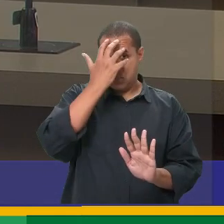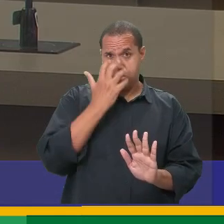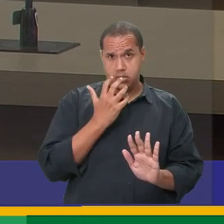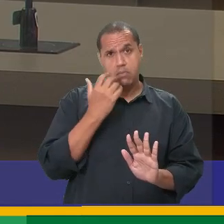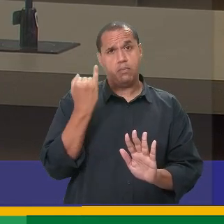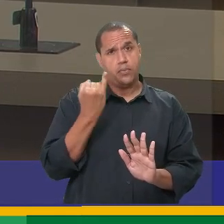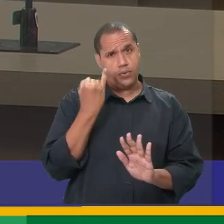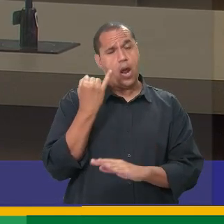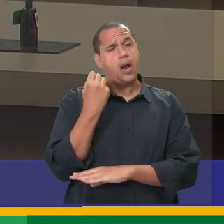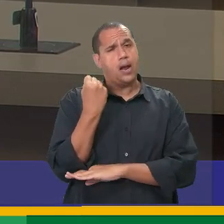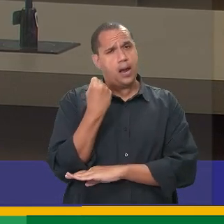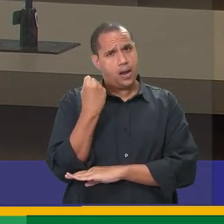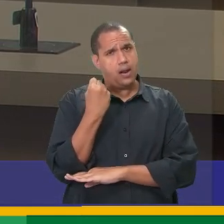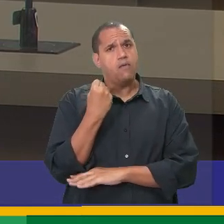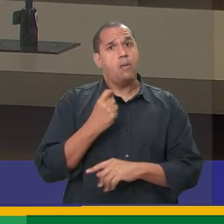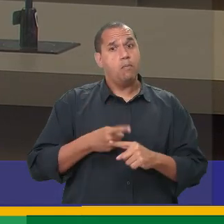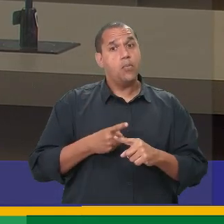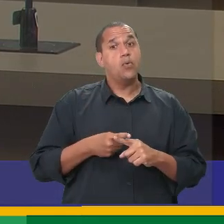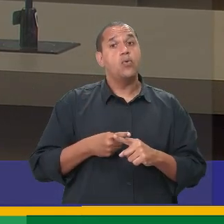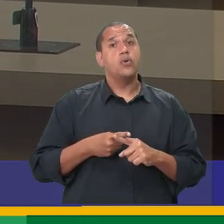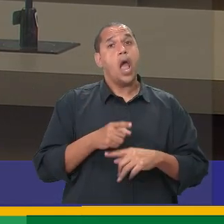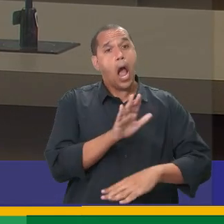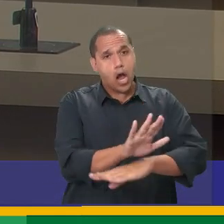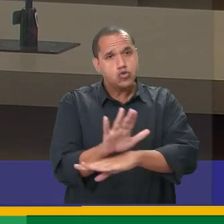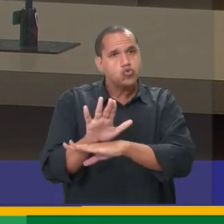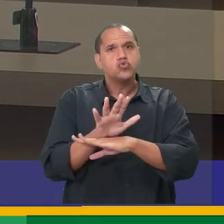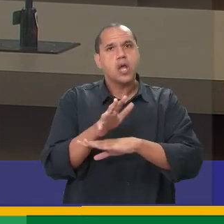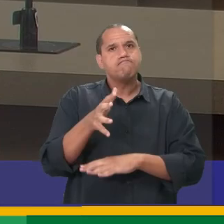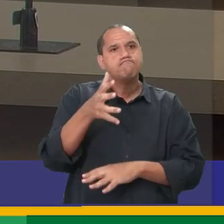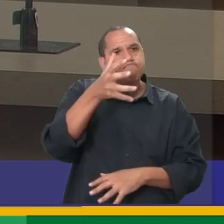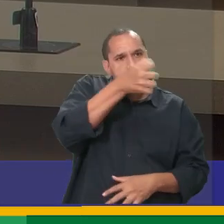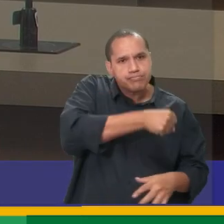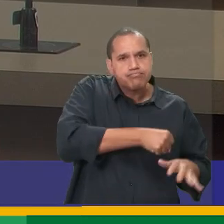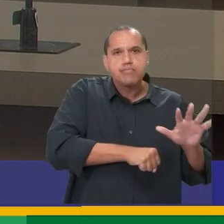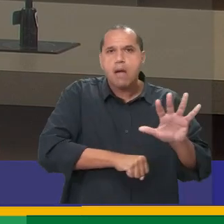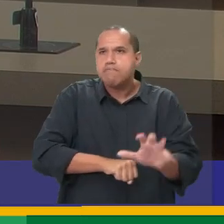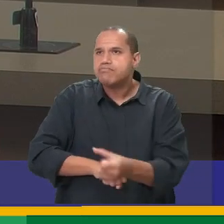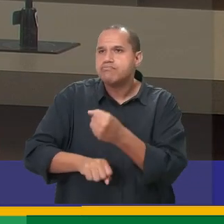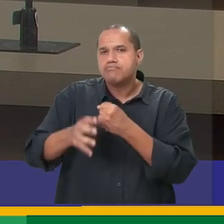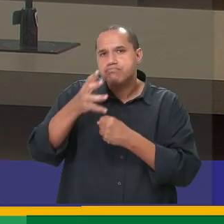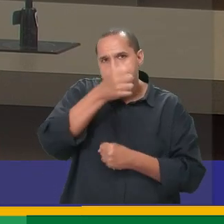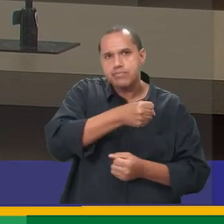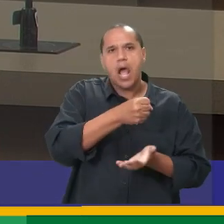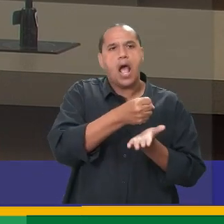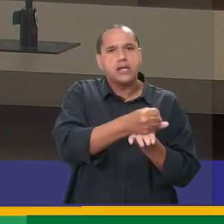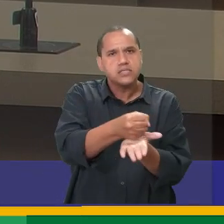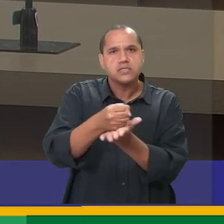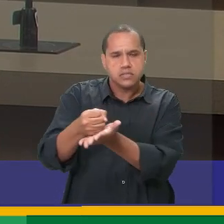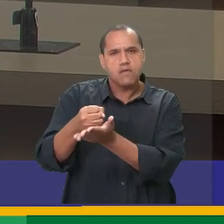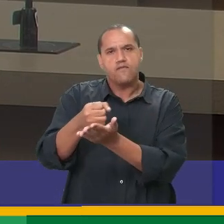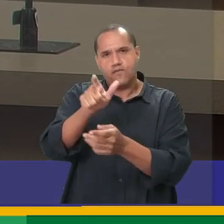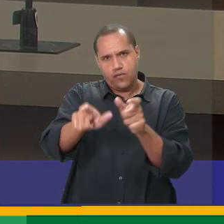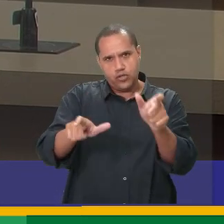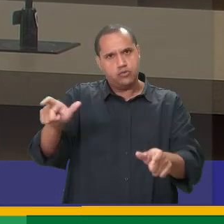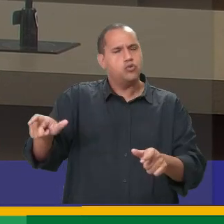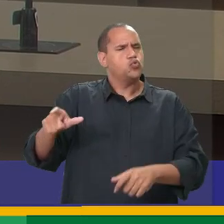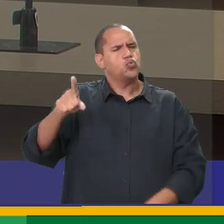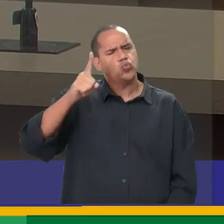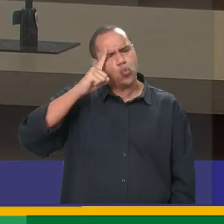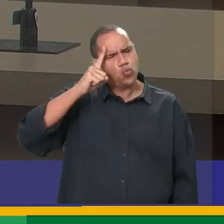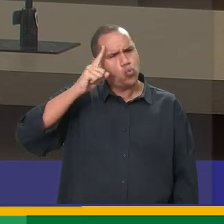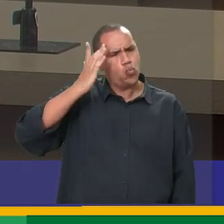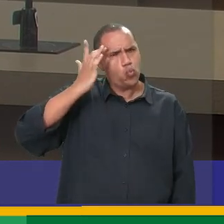est atentos para salvar vidas vidas diariamente diariamente mesmo né amanhã